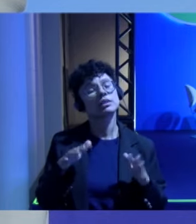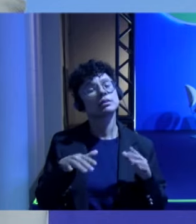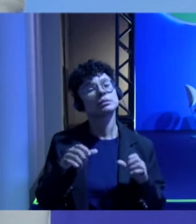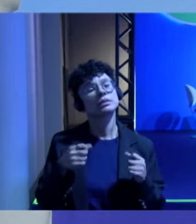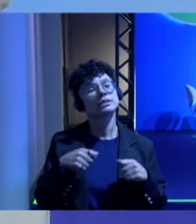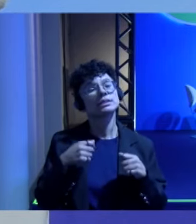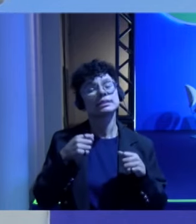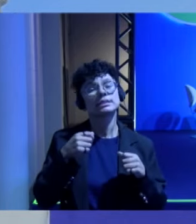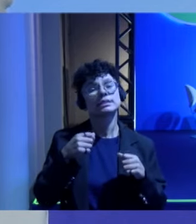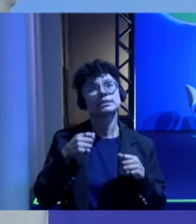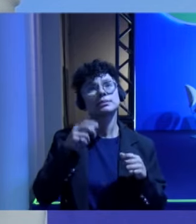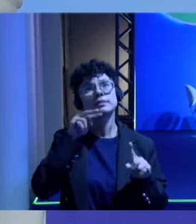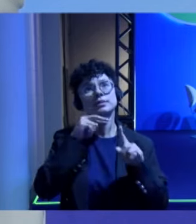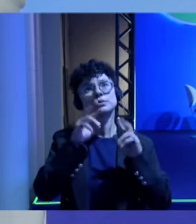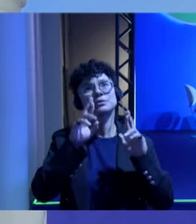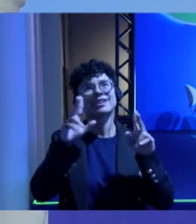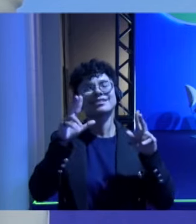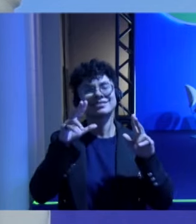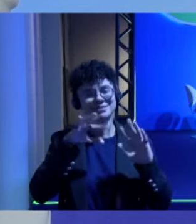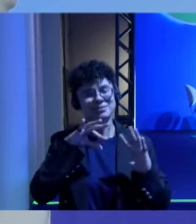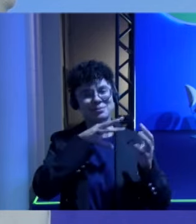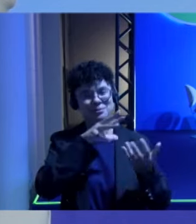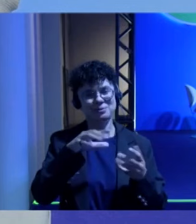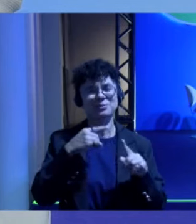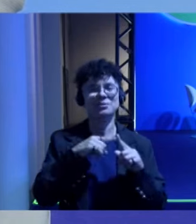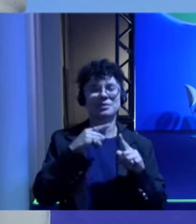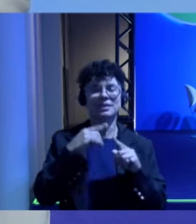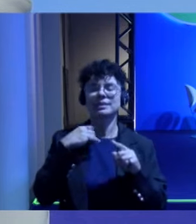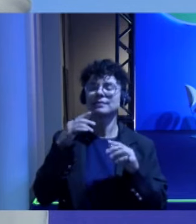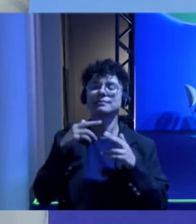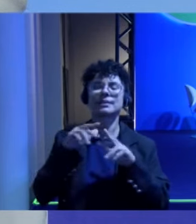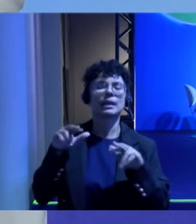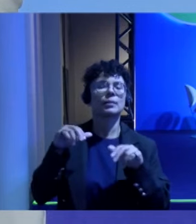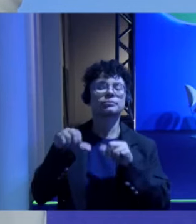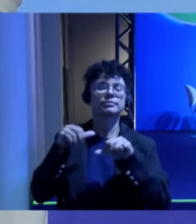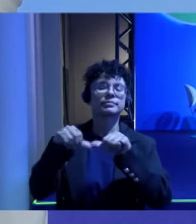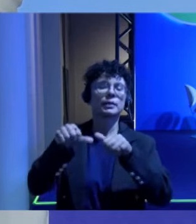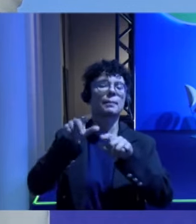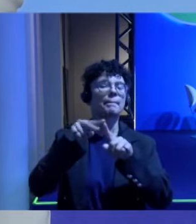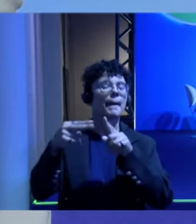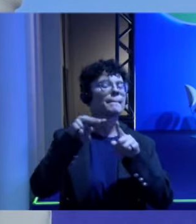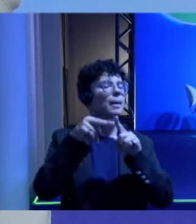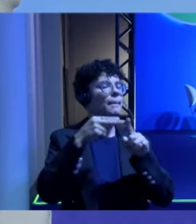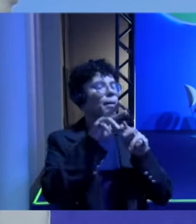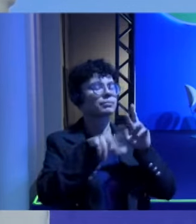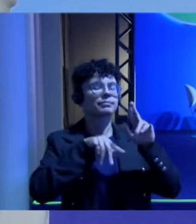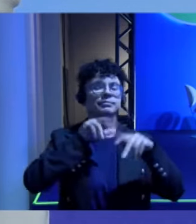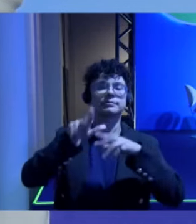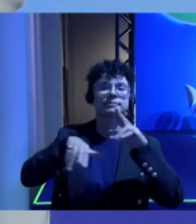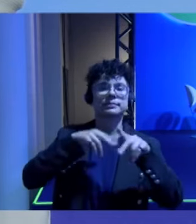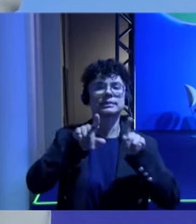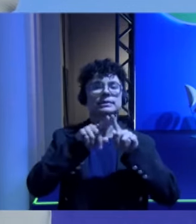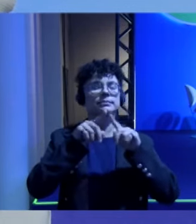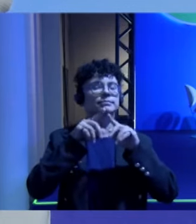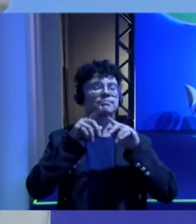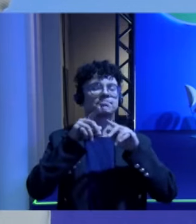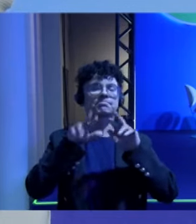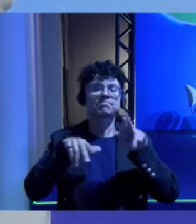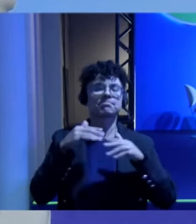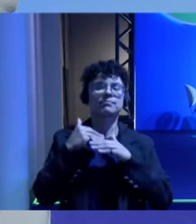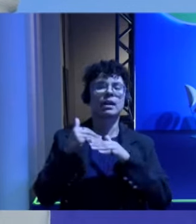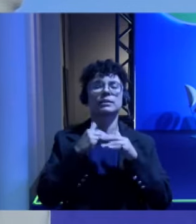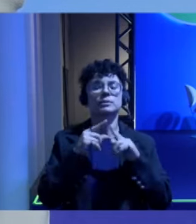nova lente para enxergar o mundo, né? A gente tem mudado tantas vezes de perspectivas e os paradigmas são tão novos e o